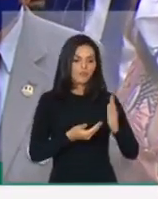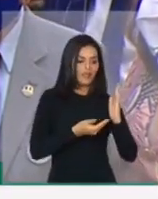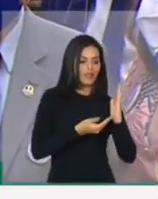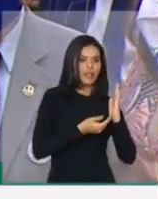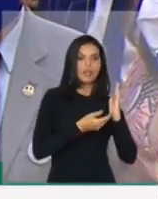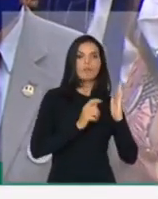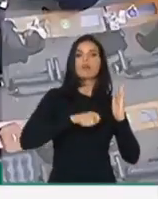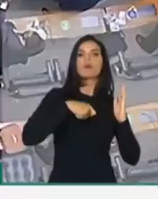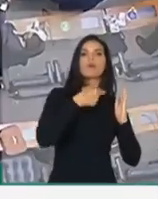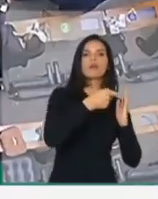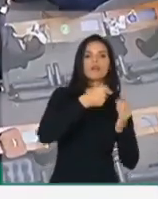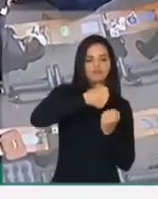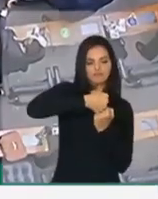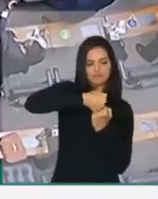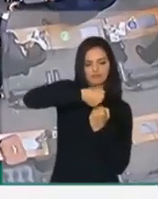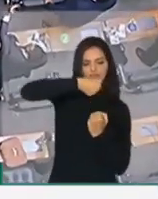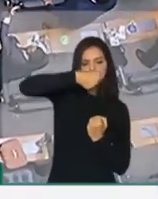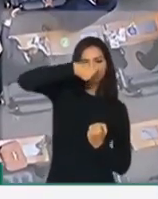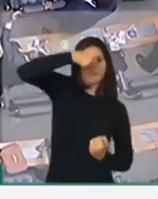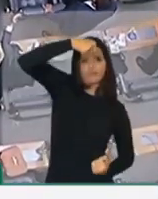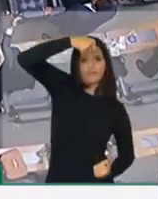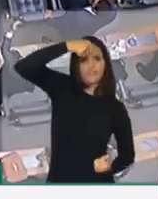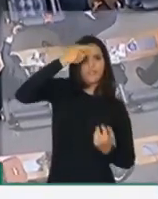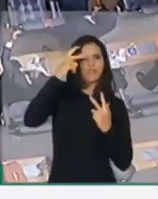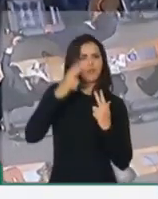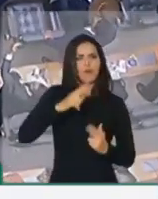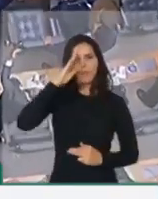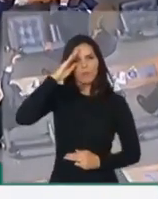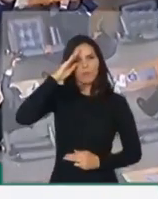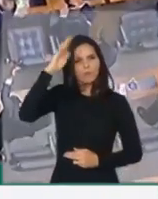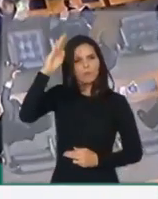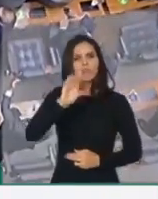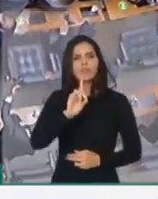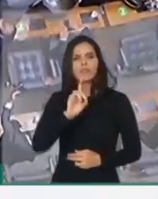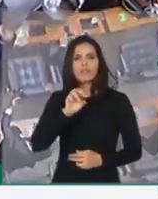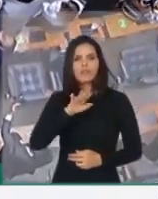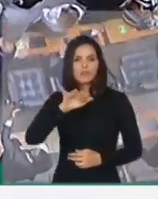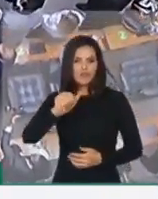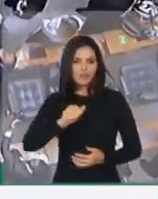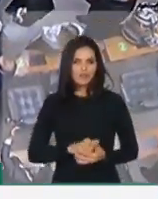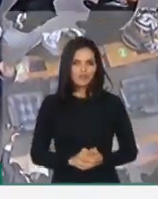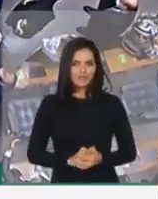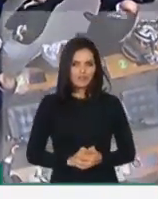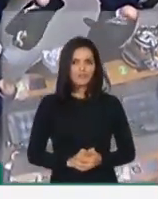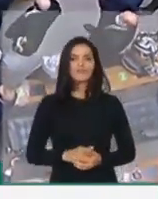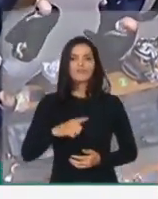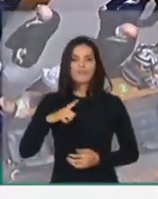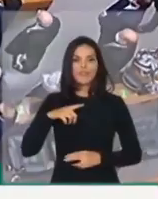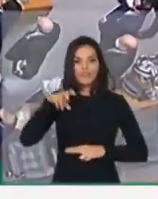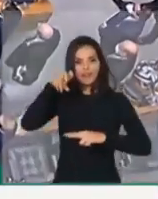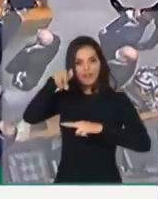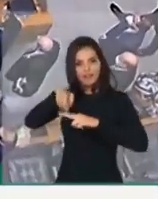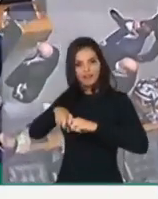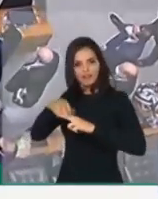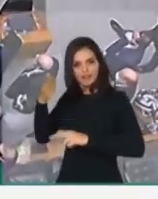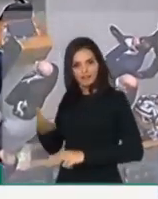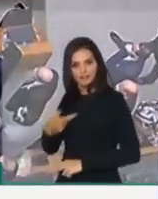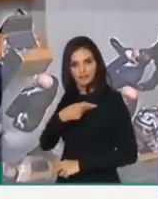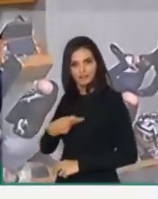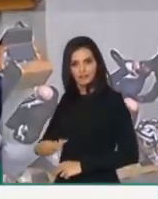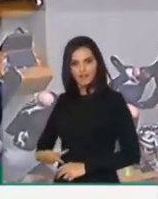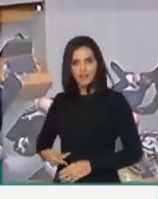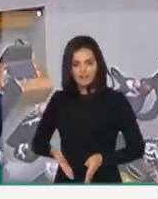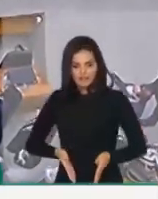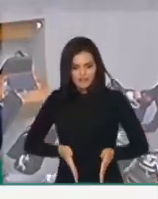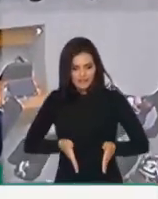foi a espinha dorsal do regime democrático. Aqui ao lado, a cadeira da presidência está postada bem